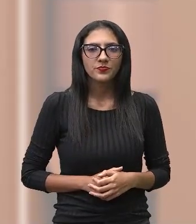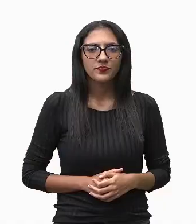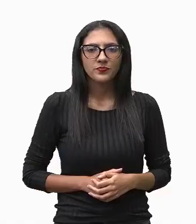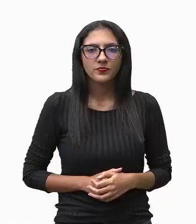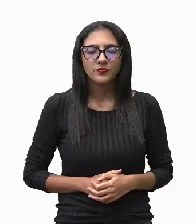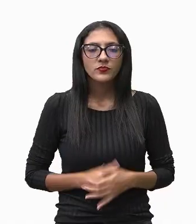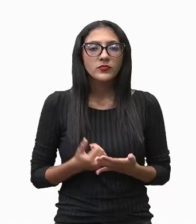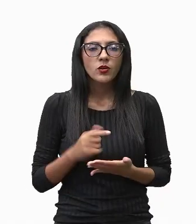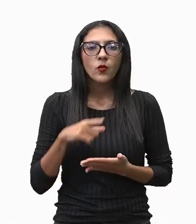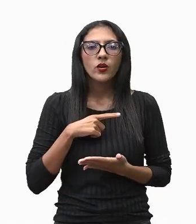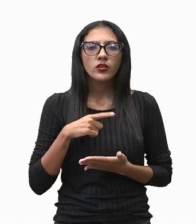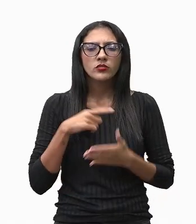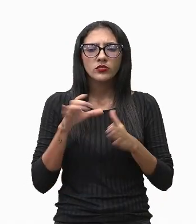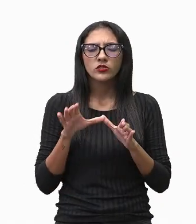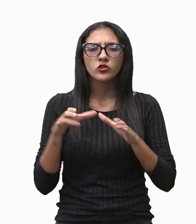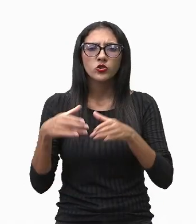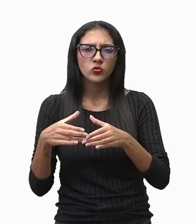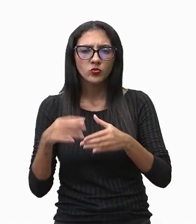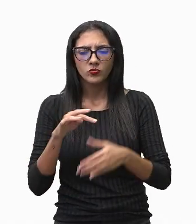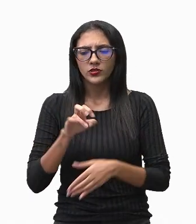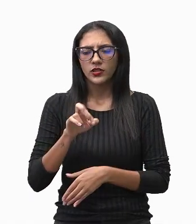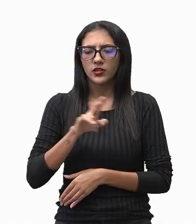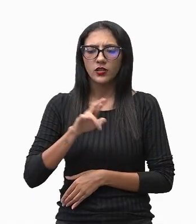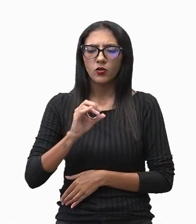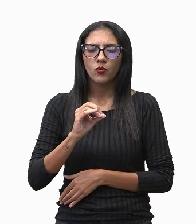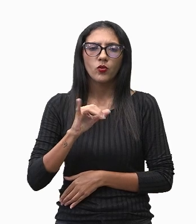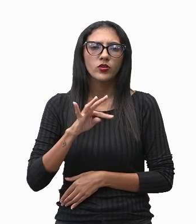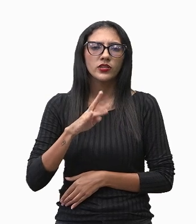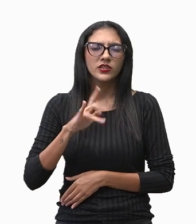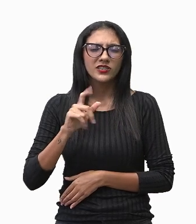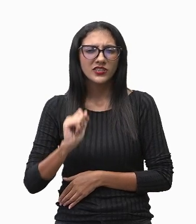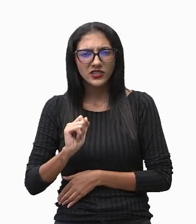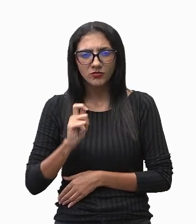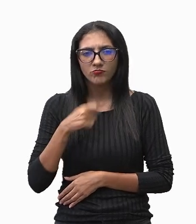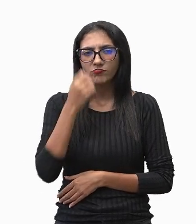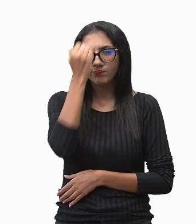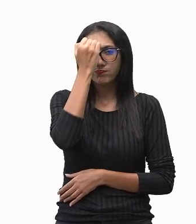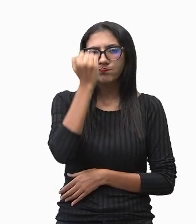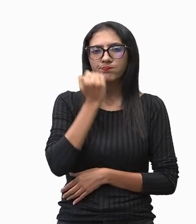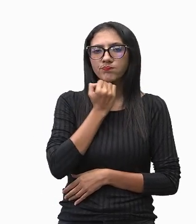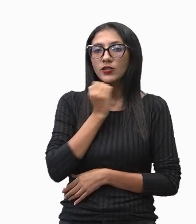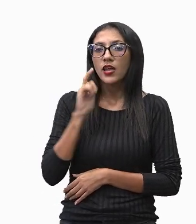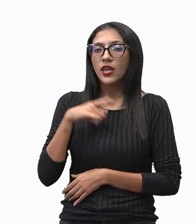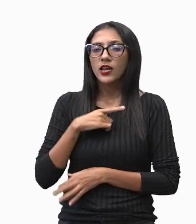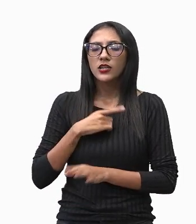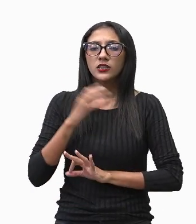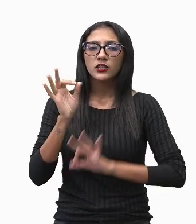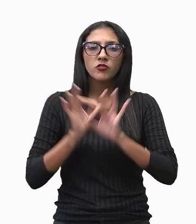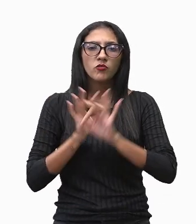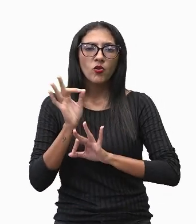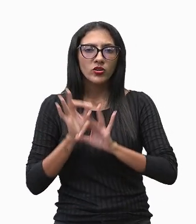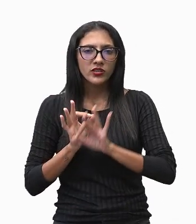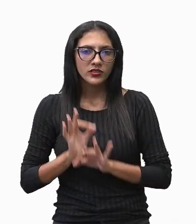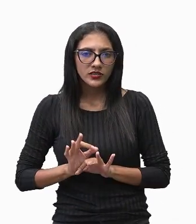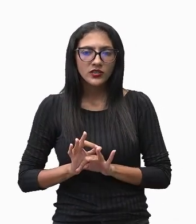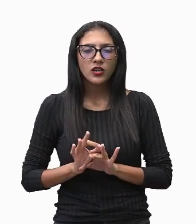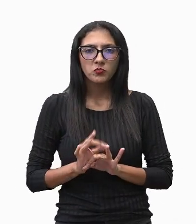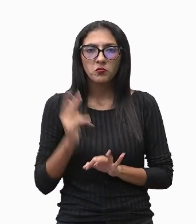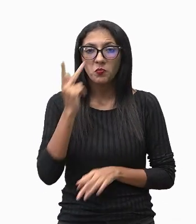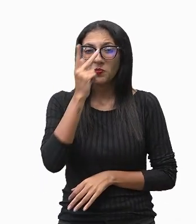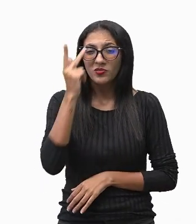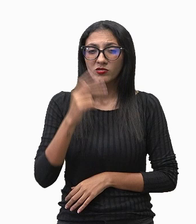organização terrorista, né, esses ataques terroristas, ele foi perpetrado por 19 membros